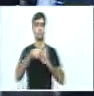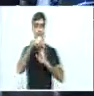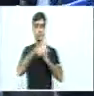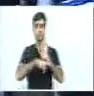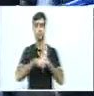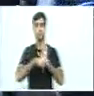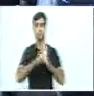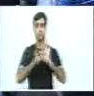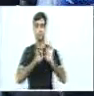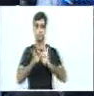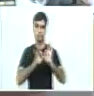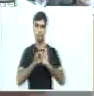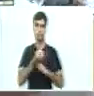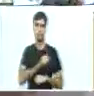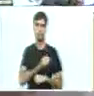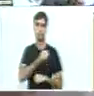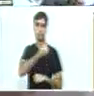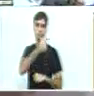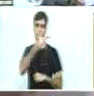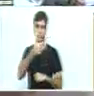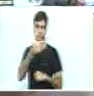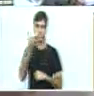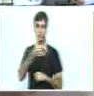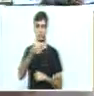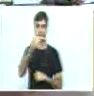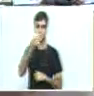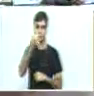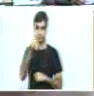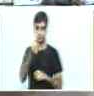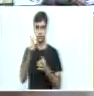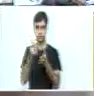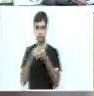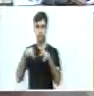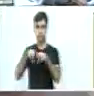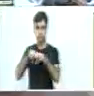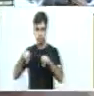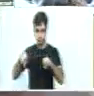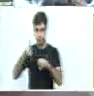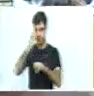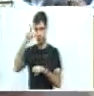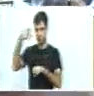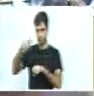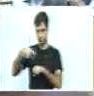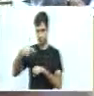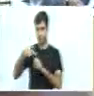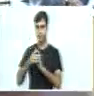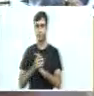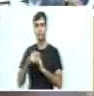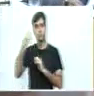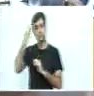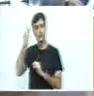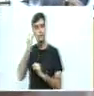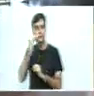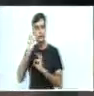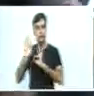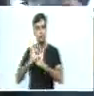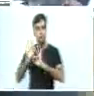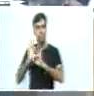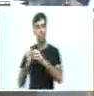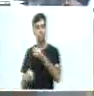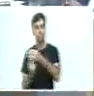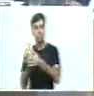Projeto de resolução número 002/2016 da mesa diretora. Cria a unidade